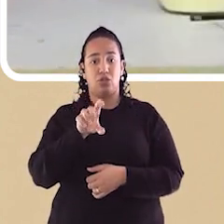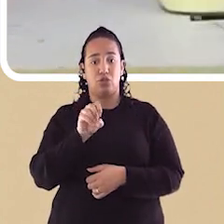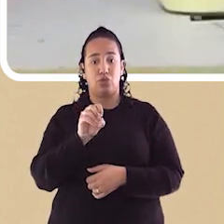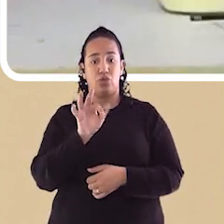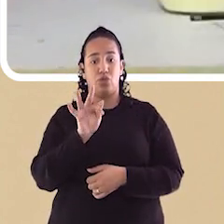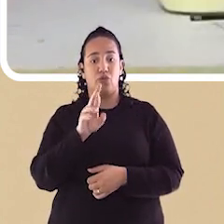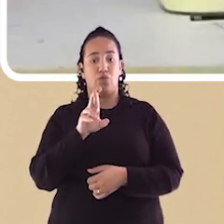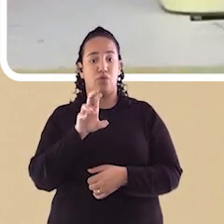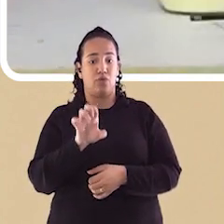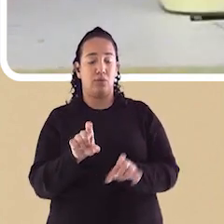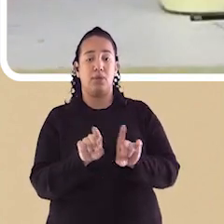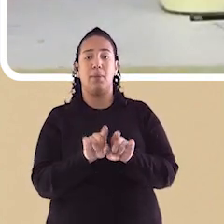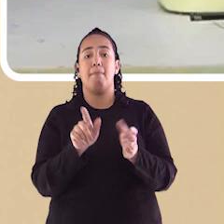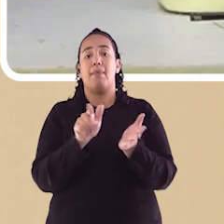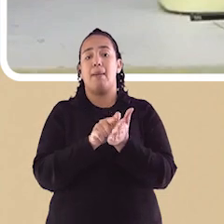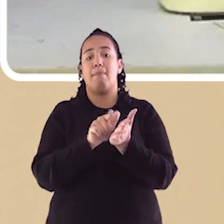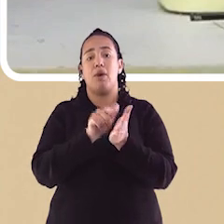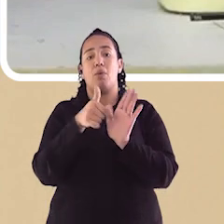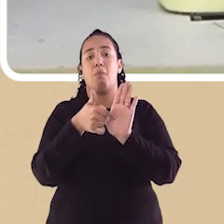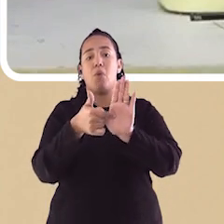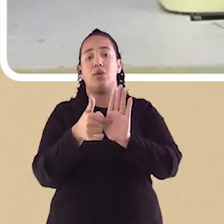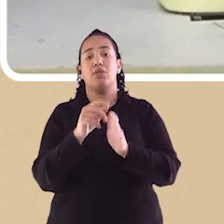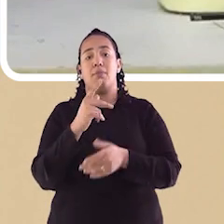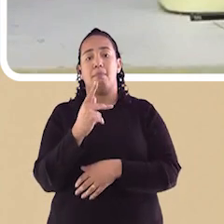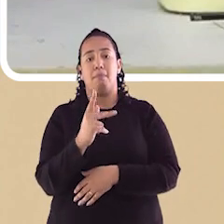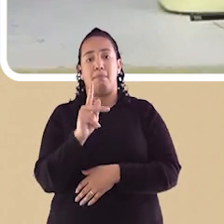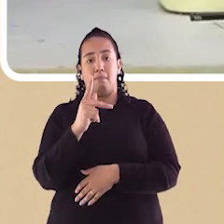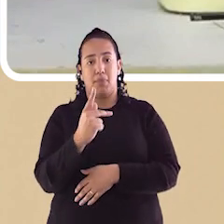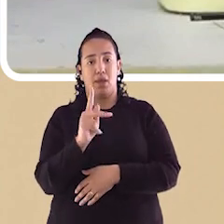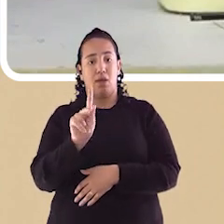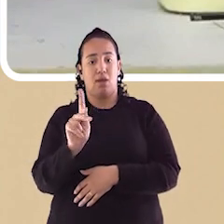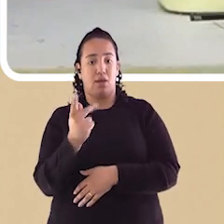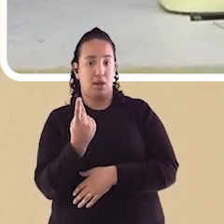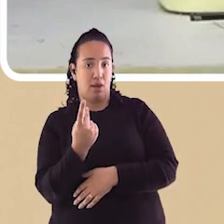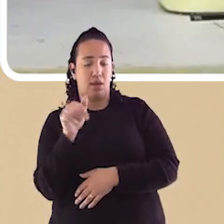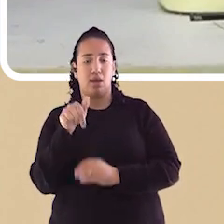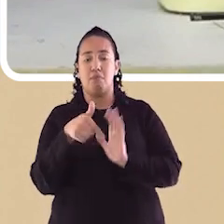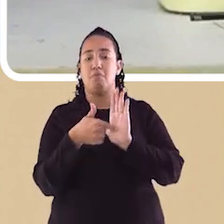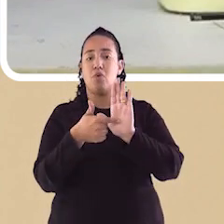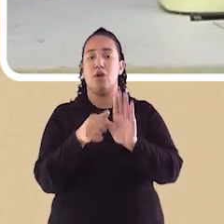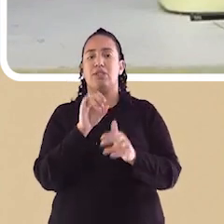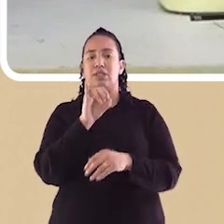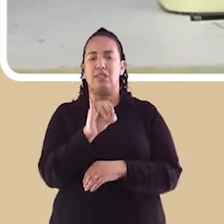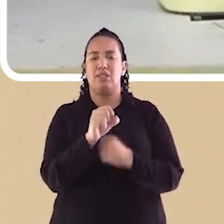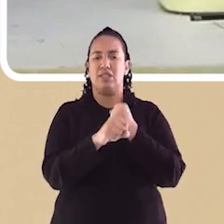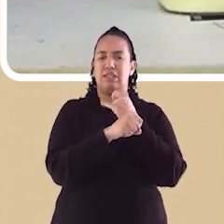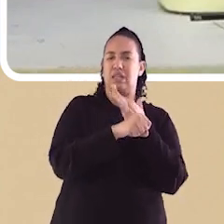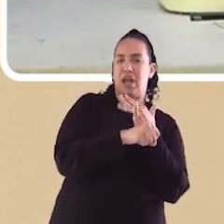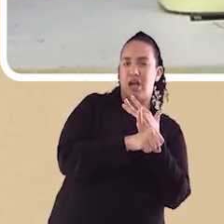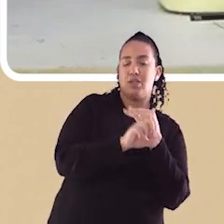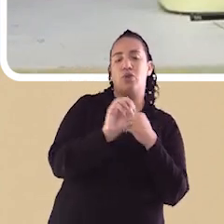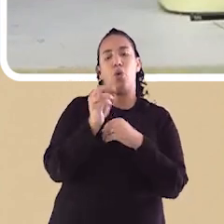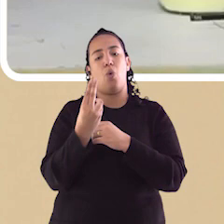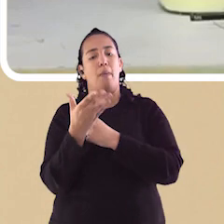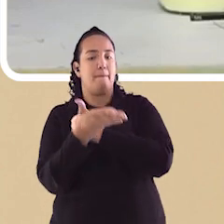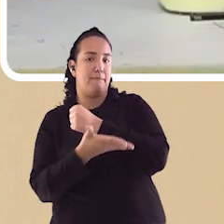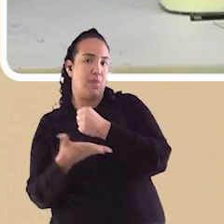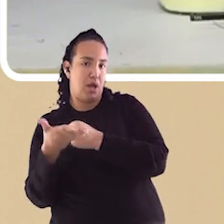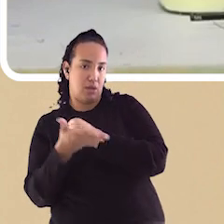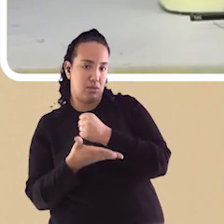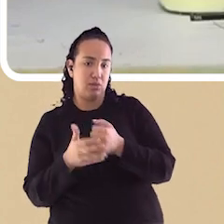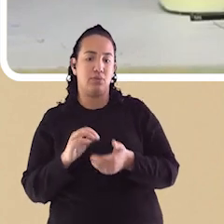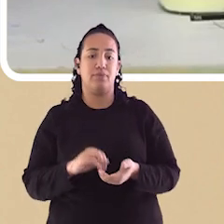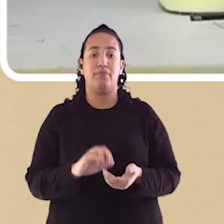enxofre e papel indicador de pH. Esse papel aqui serve para mostrar se alguma coisa é ácida ou básica. Ele é opcional na